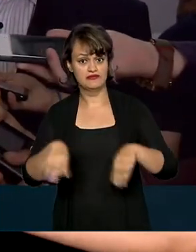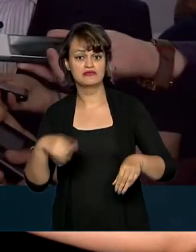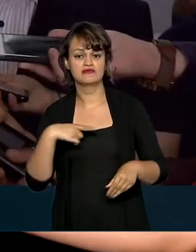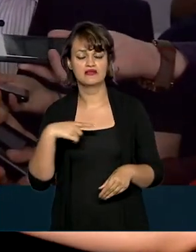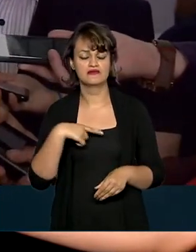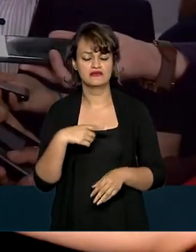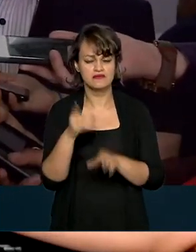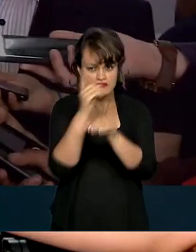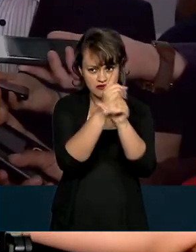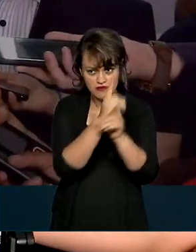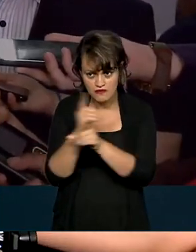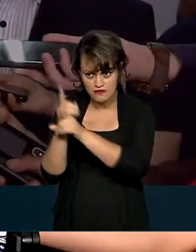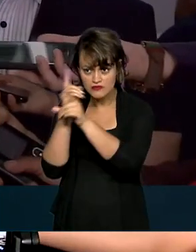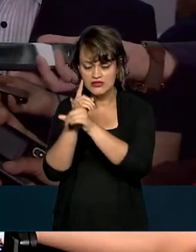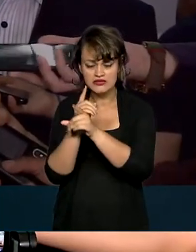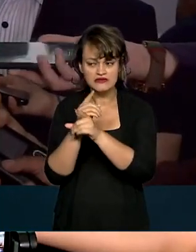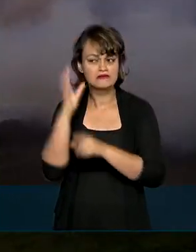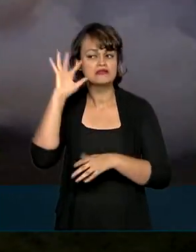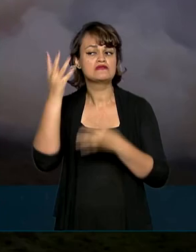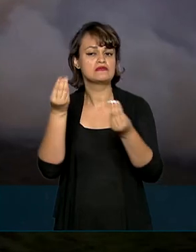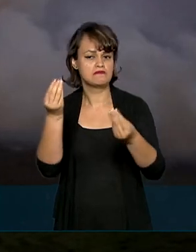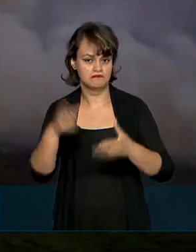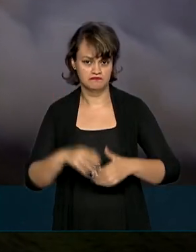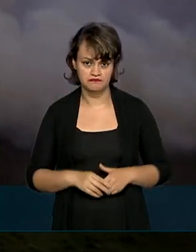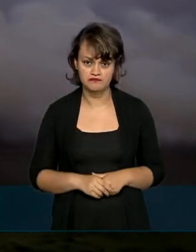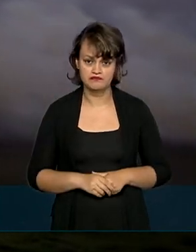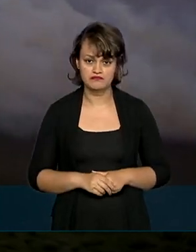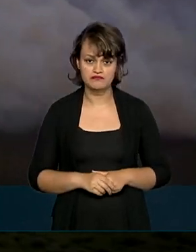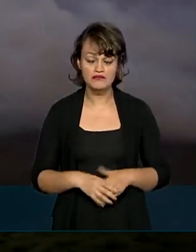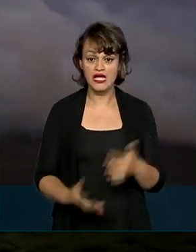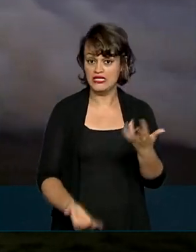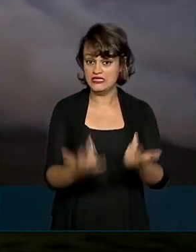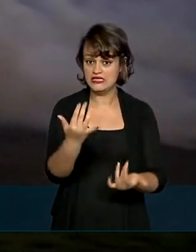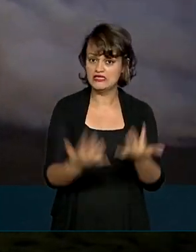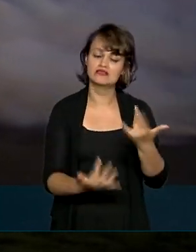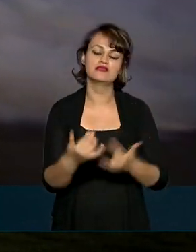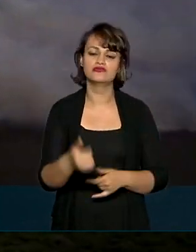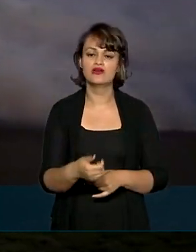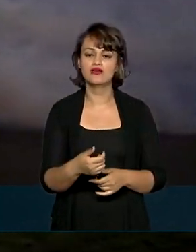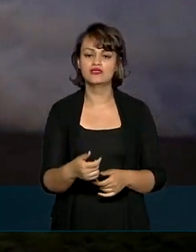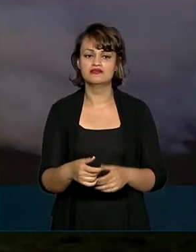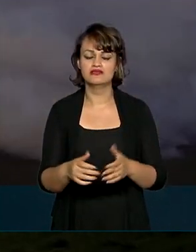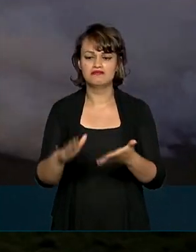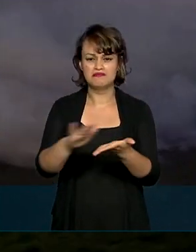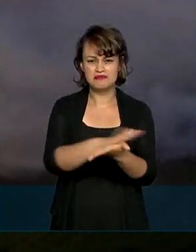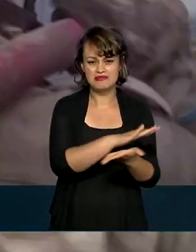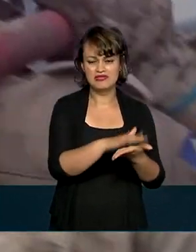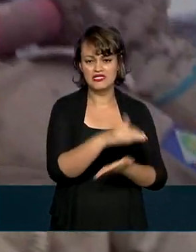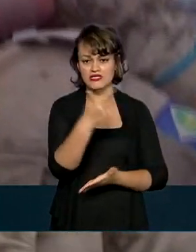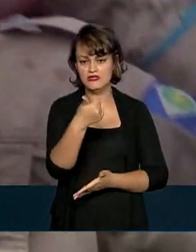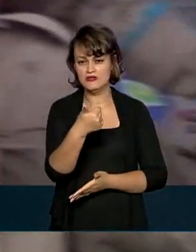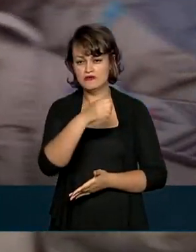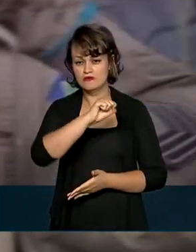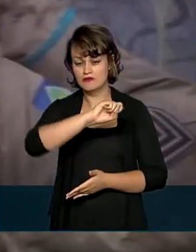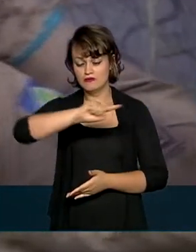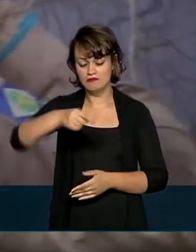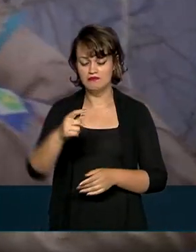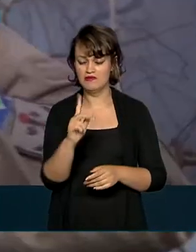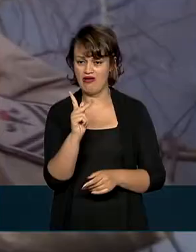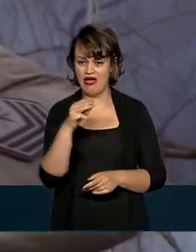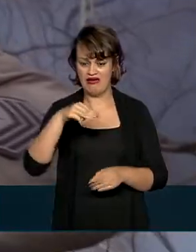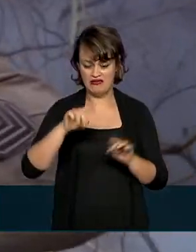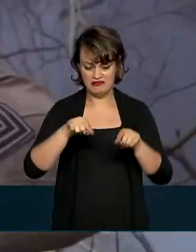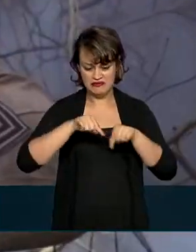estamos levantando isso para ver como é que a gente pode ajudar. Os incêndios já atingiram 18.646 quilômetros